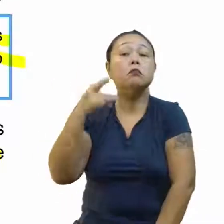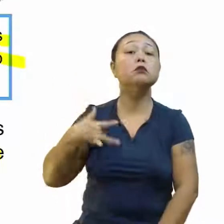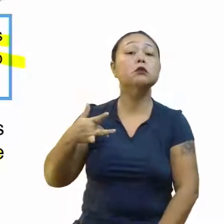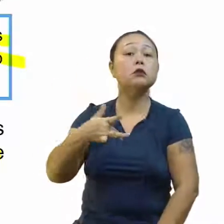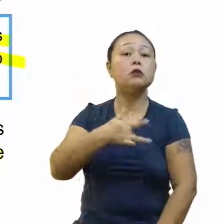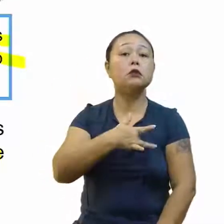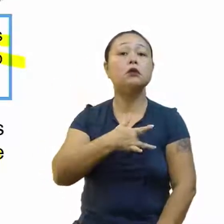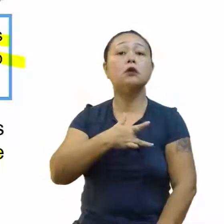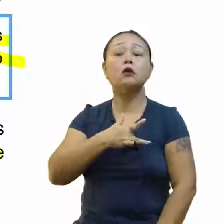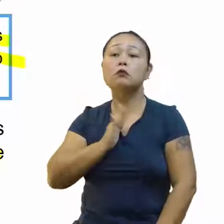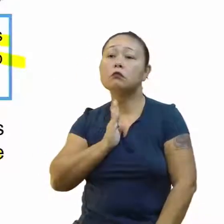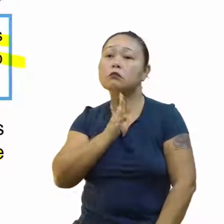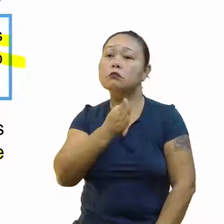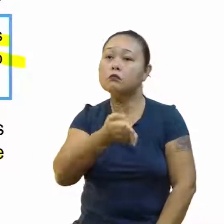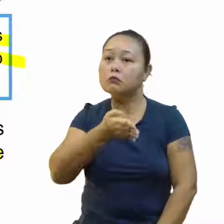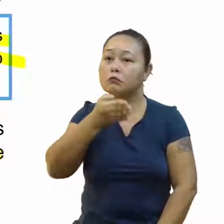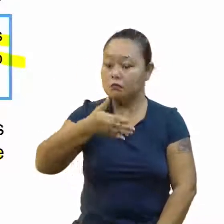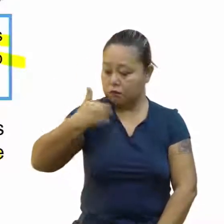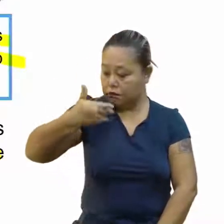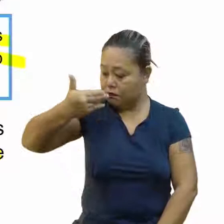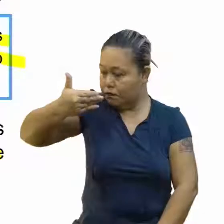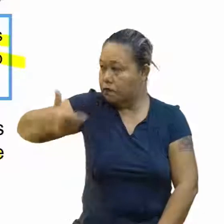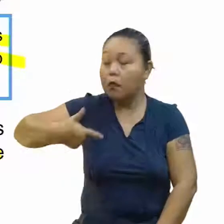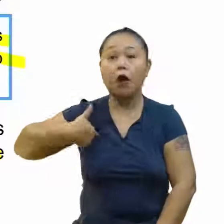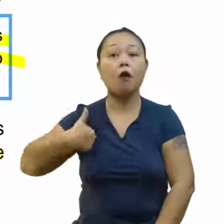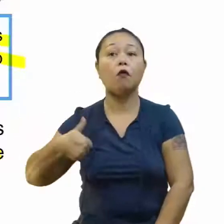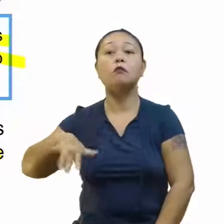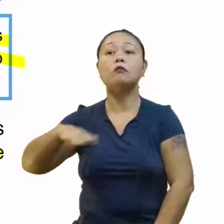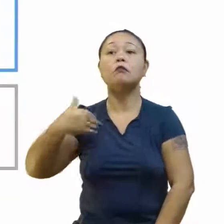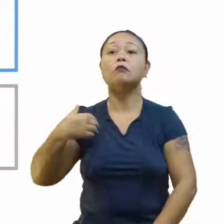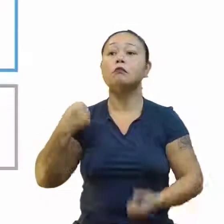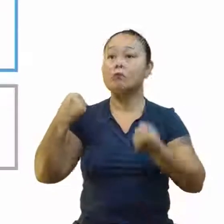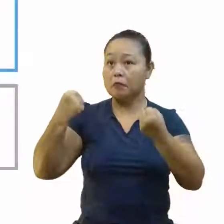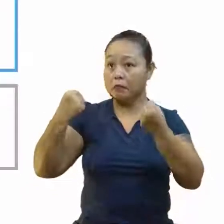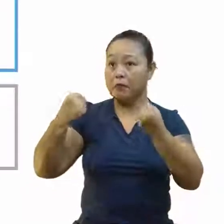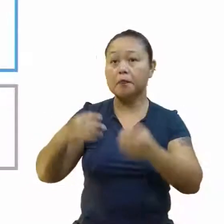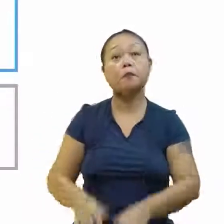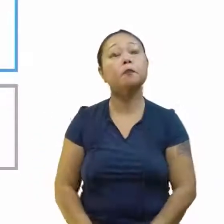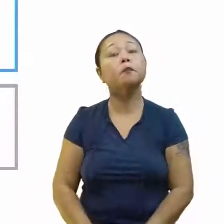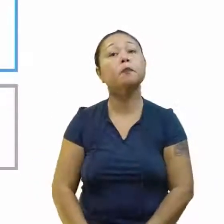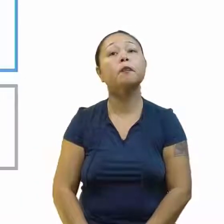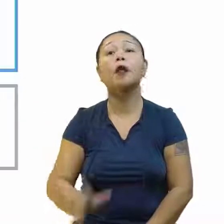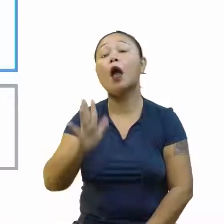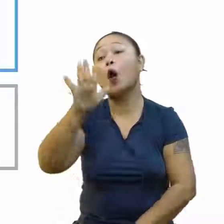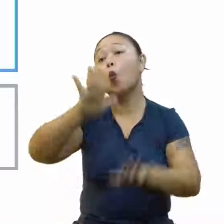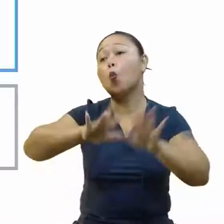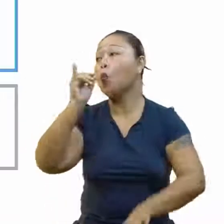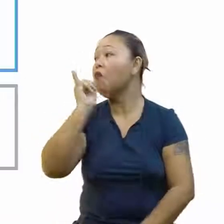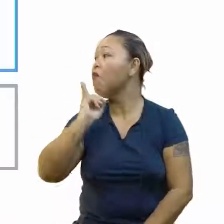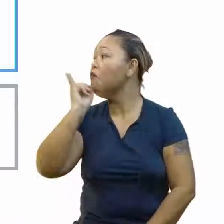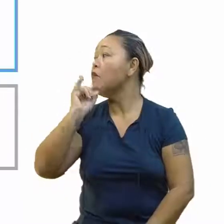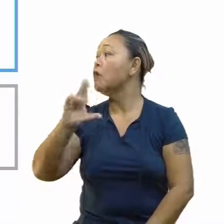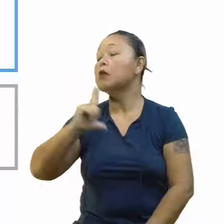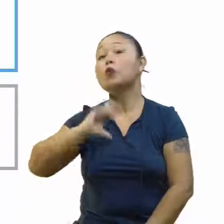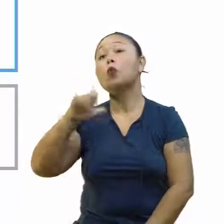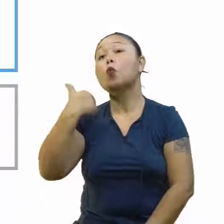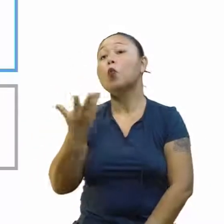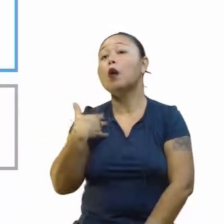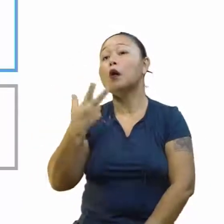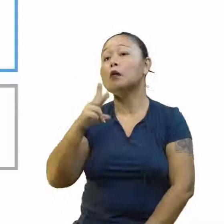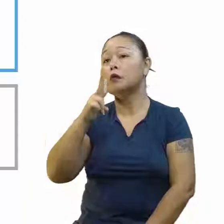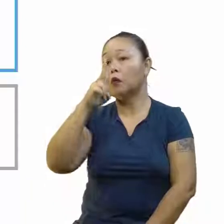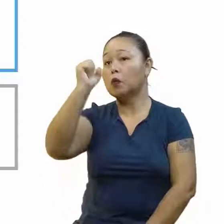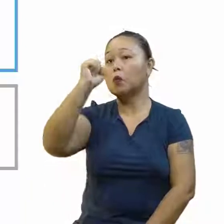saúde e condicionamento físico, ok? Alguns exemplos, né, de exercícios de força que eu